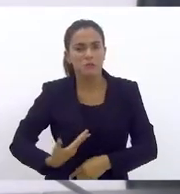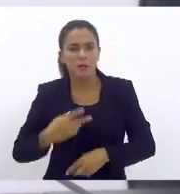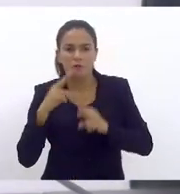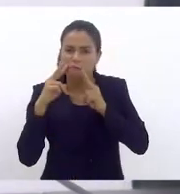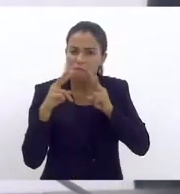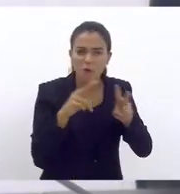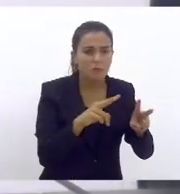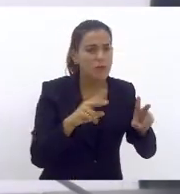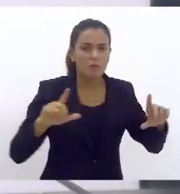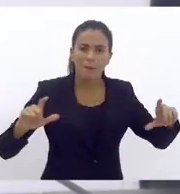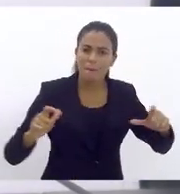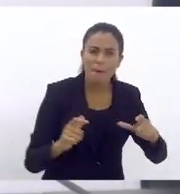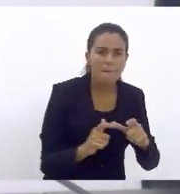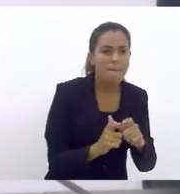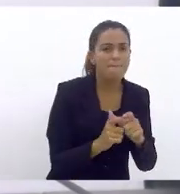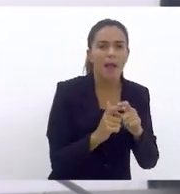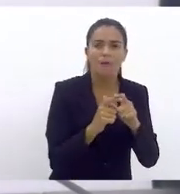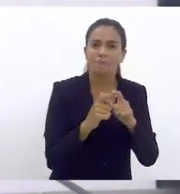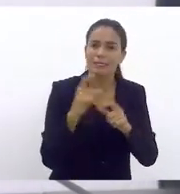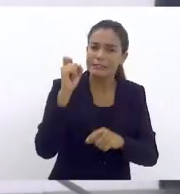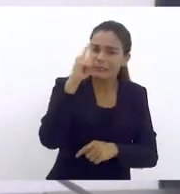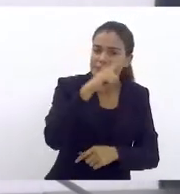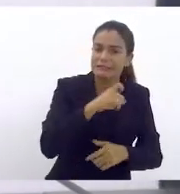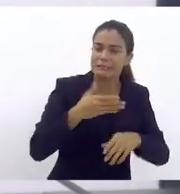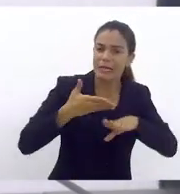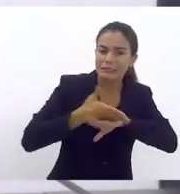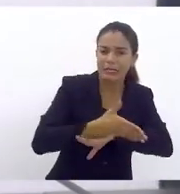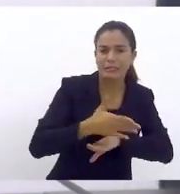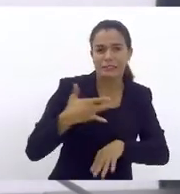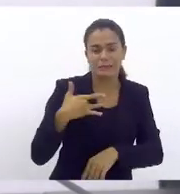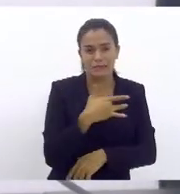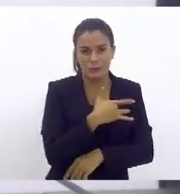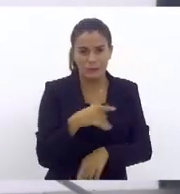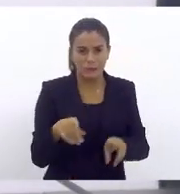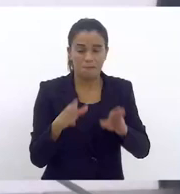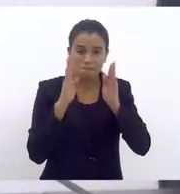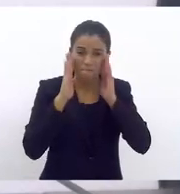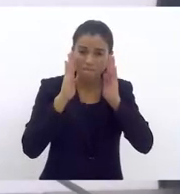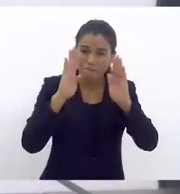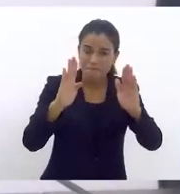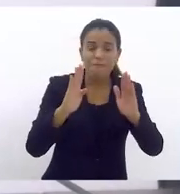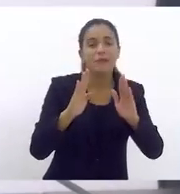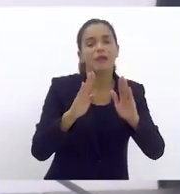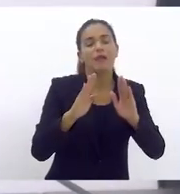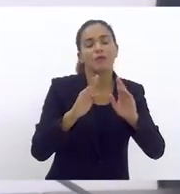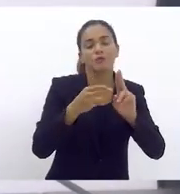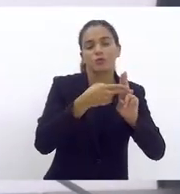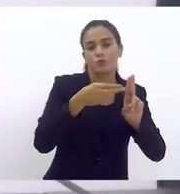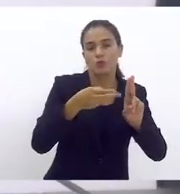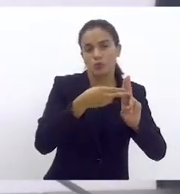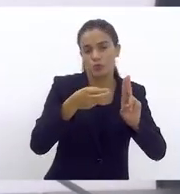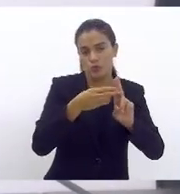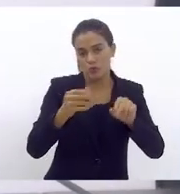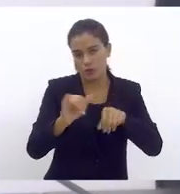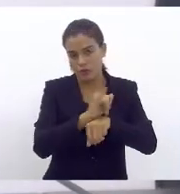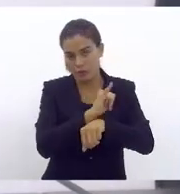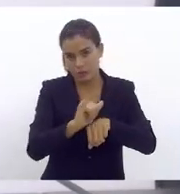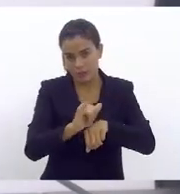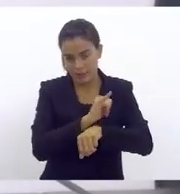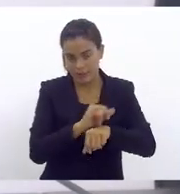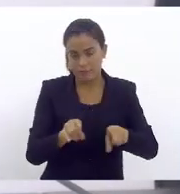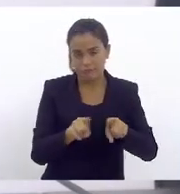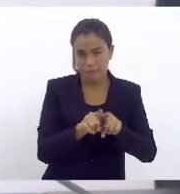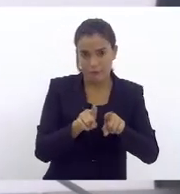da vulnerabilidade estrutural e Tecnológica do SUS centrado nas tecnologias estratégicas para o país